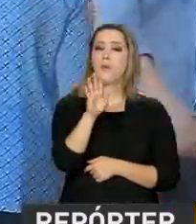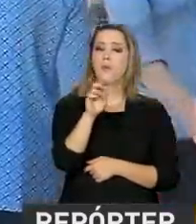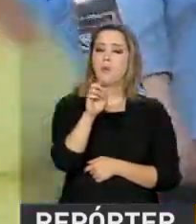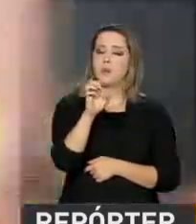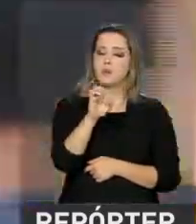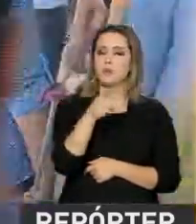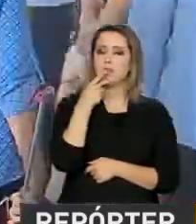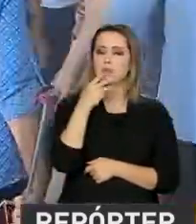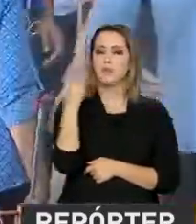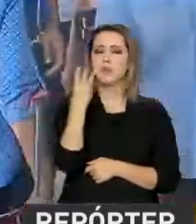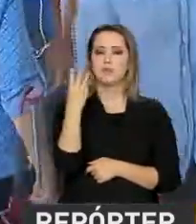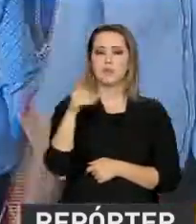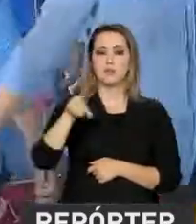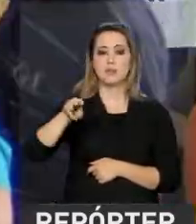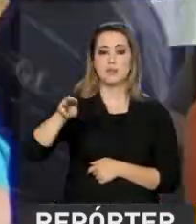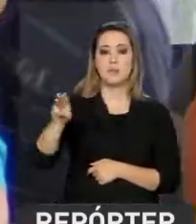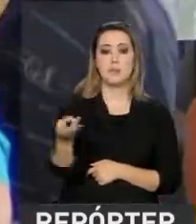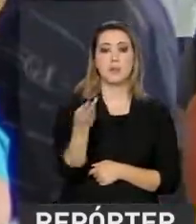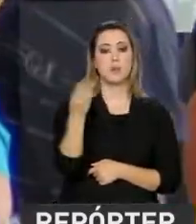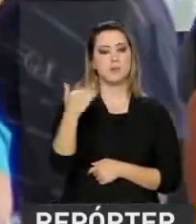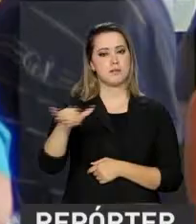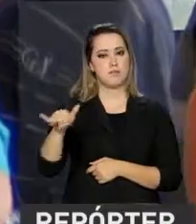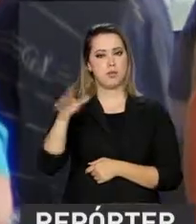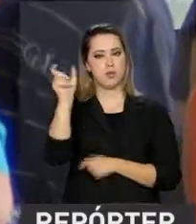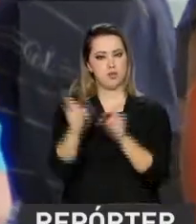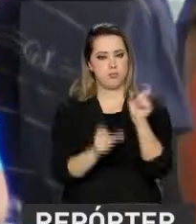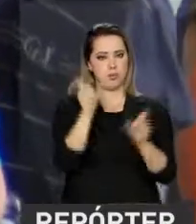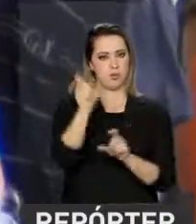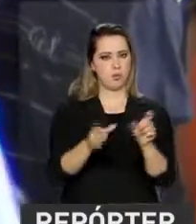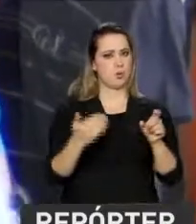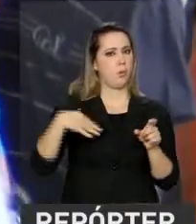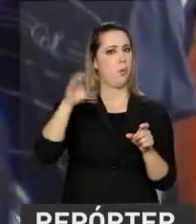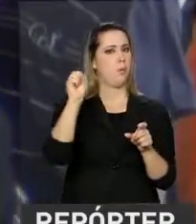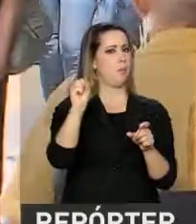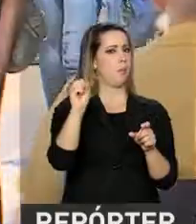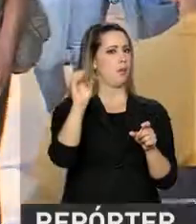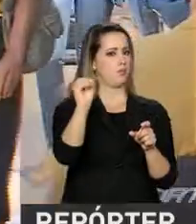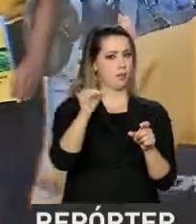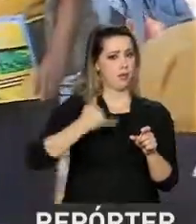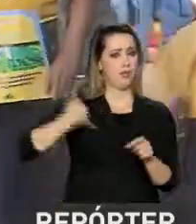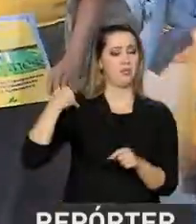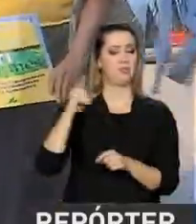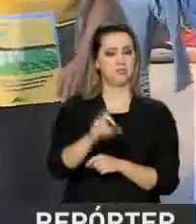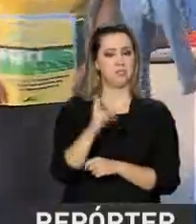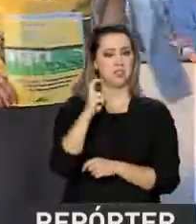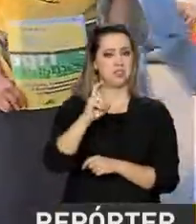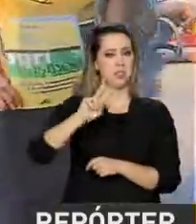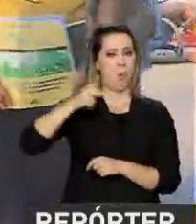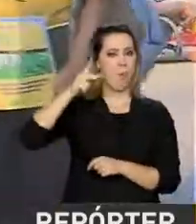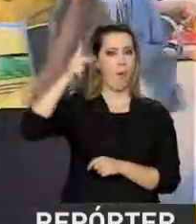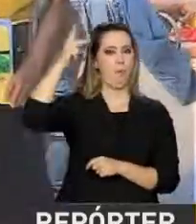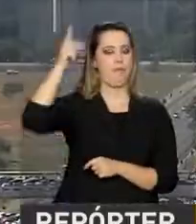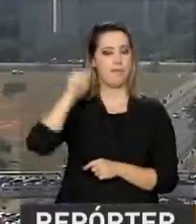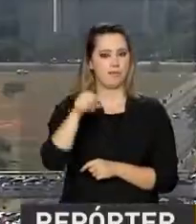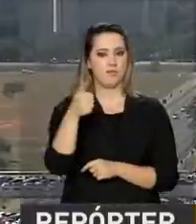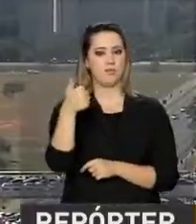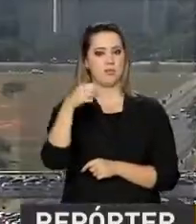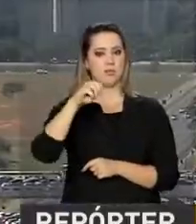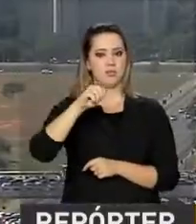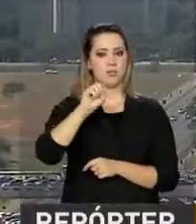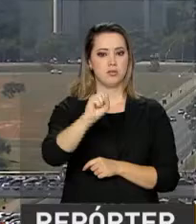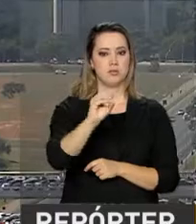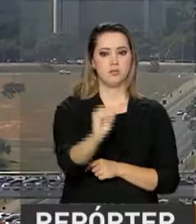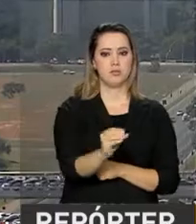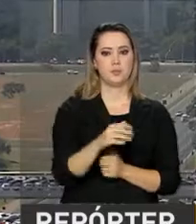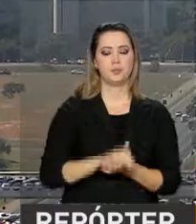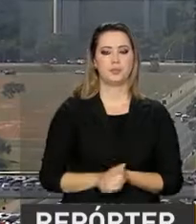três milhões e meio de pessoas dessa faixa cinco vezes mais do que em 1980 e agora uma mudança